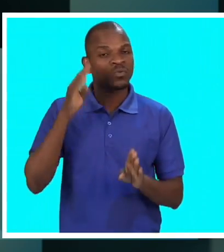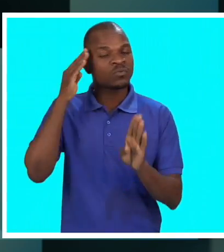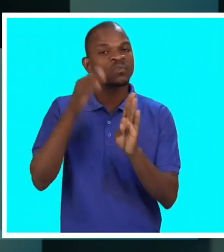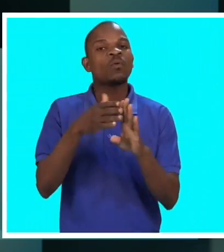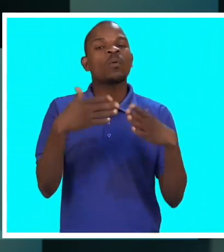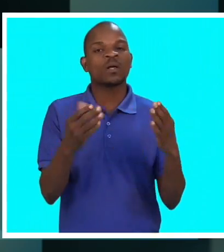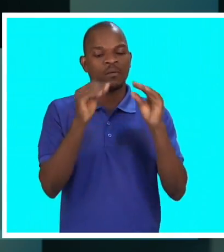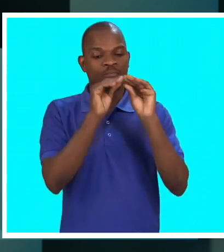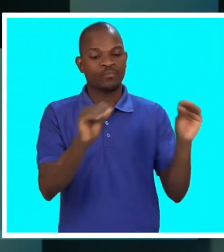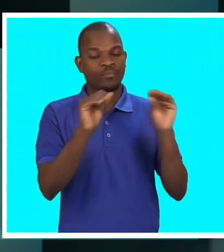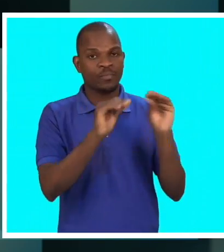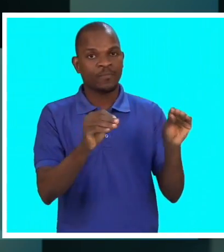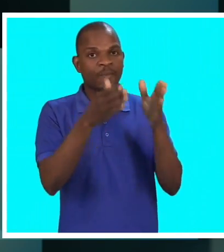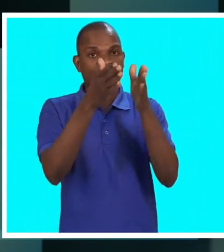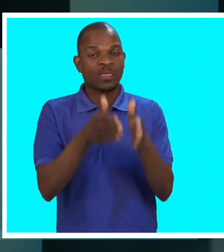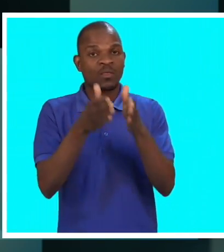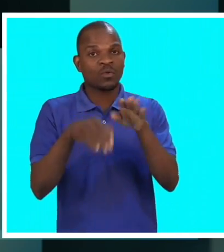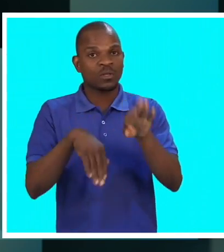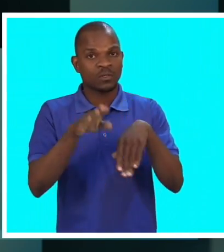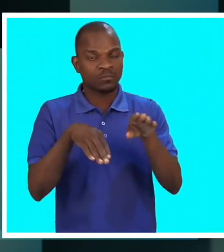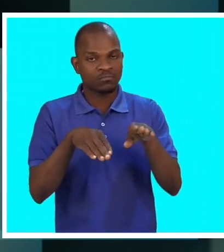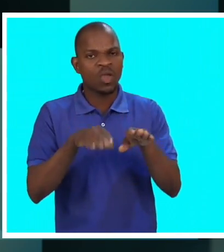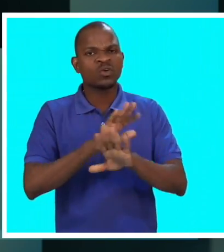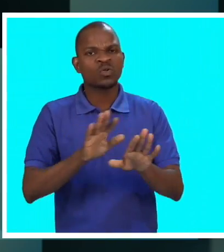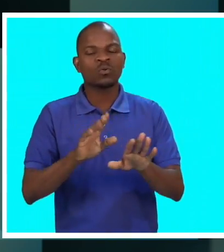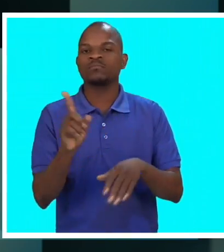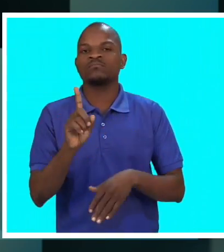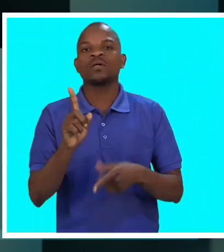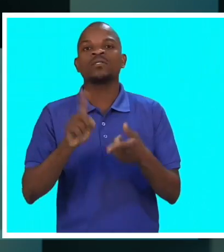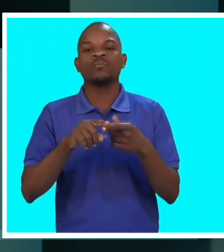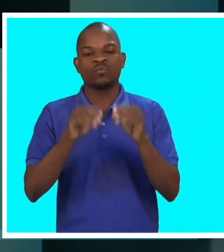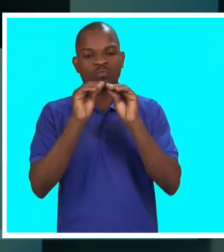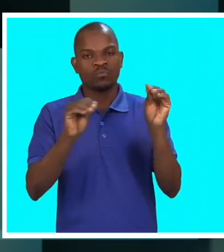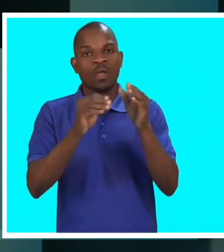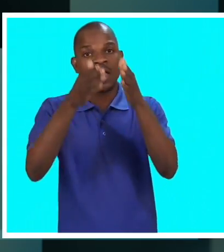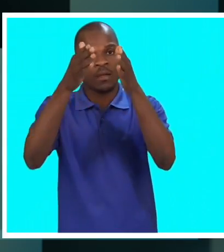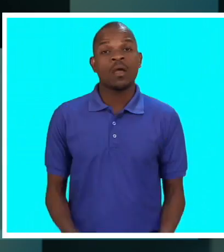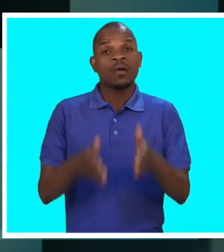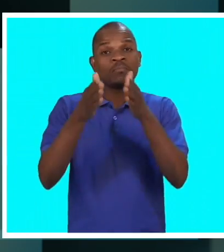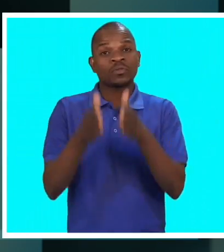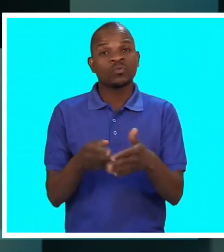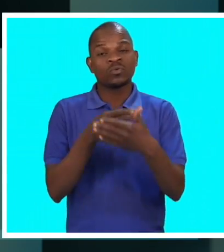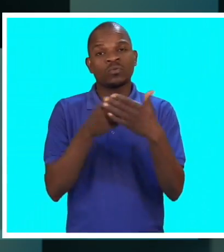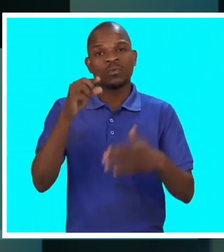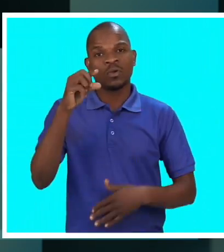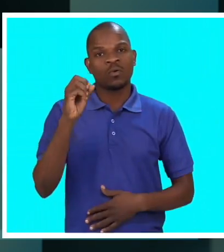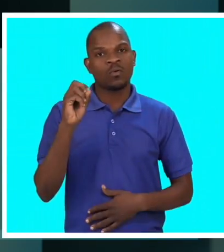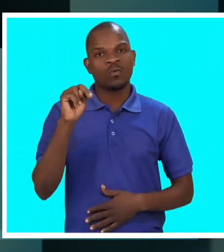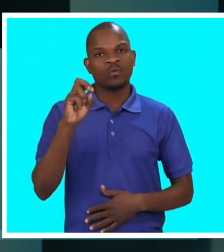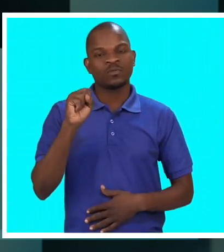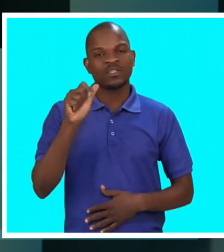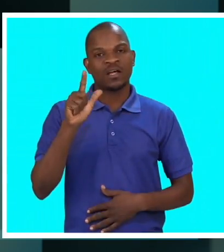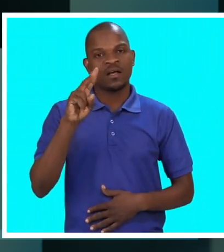é formar grandes atletas não só atletas como também formar o próprio homem para amanhã Gonçalves Gonçalves foi um